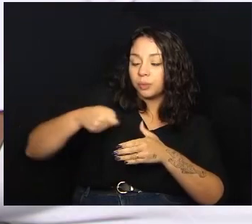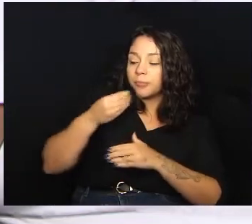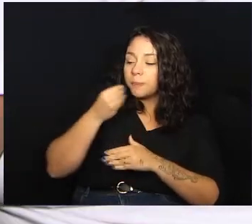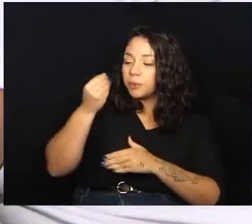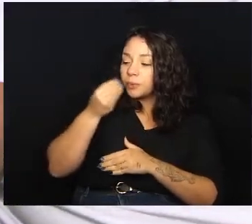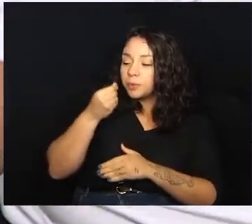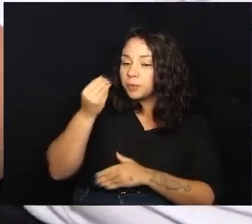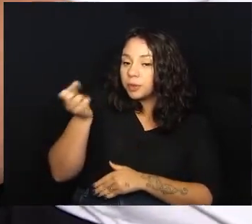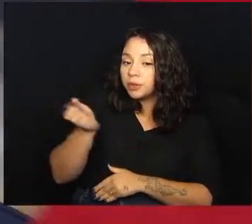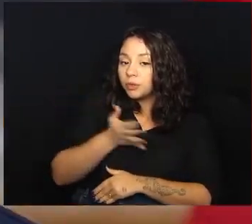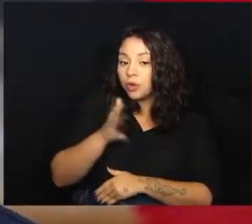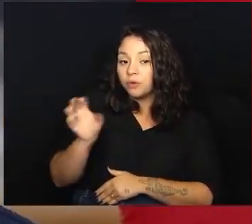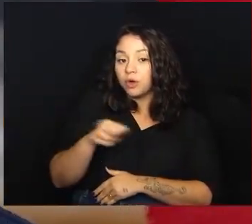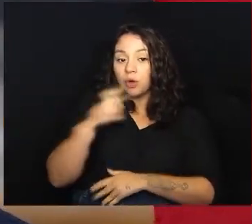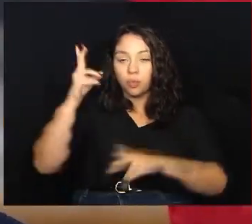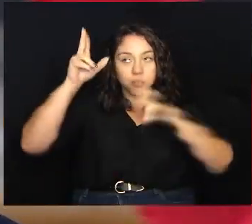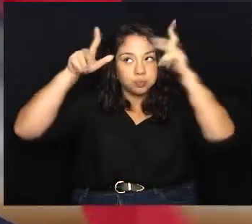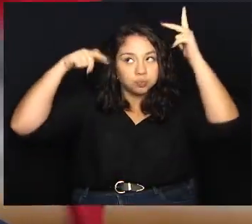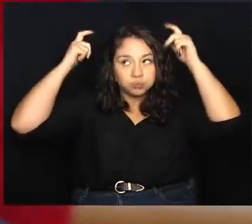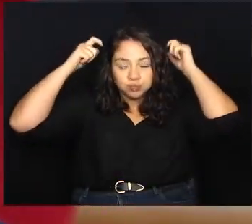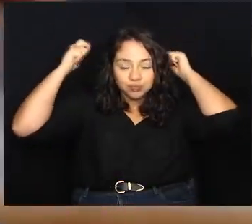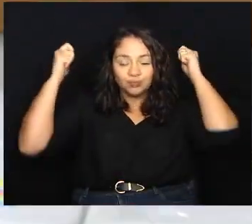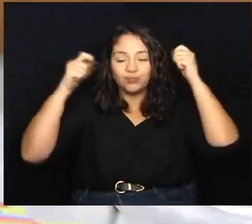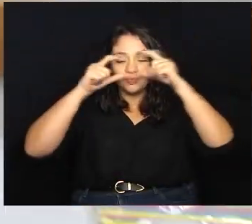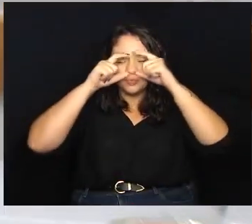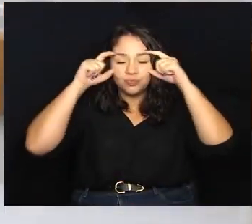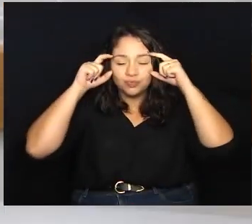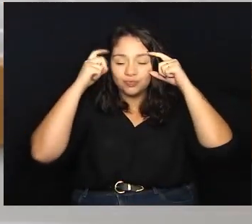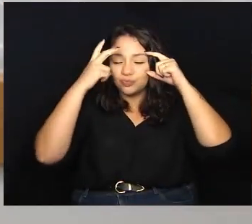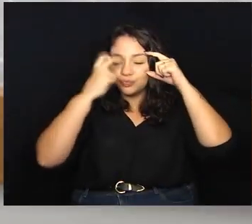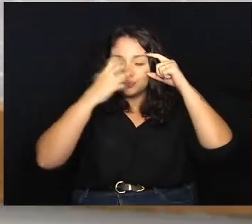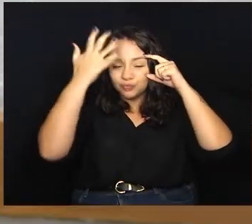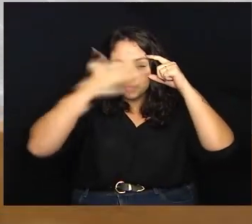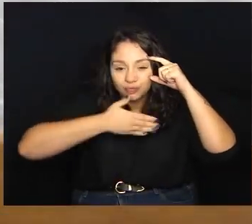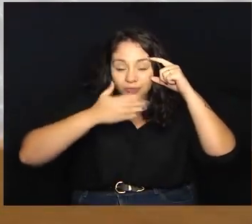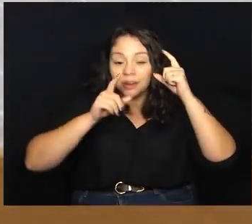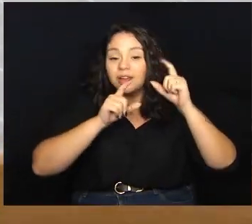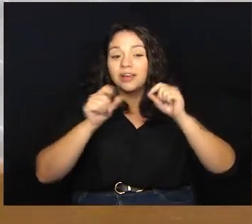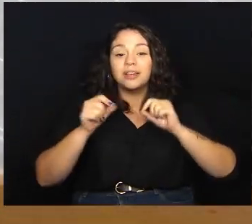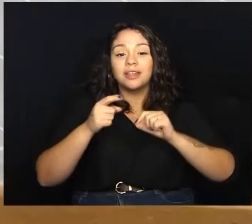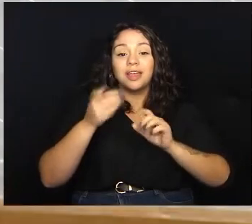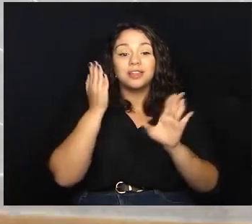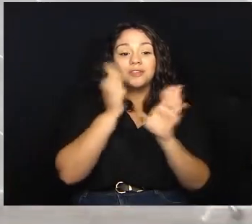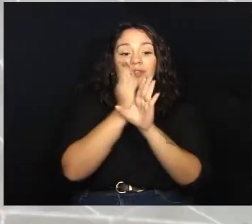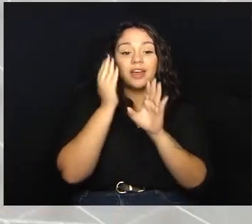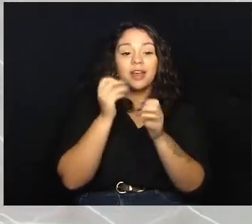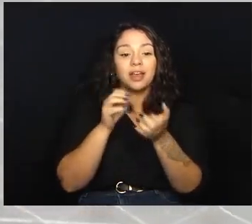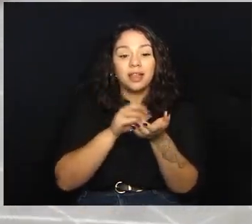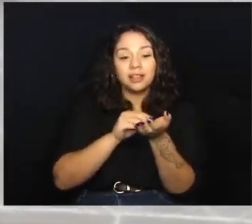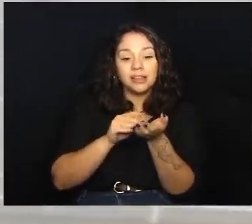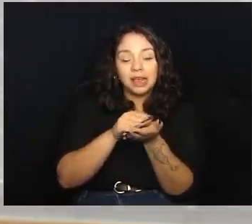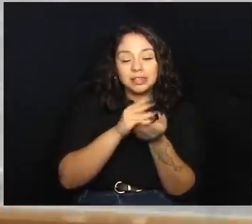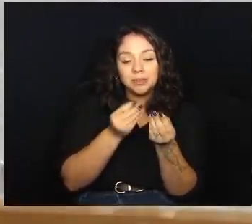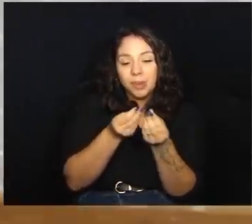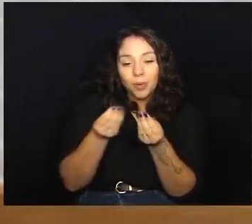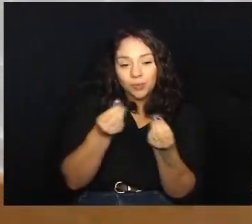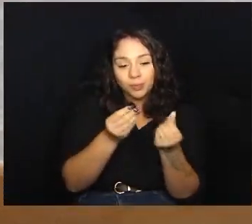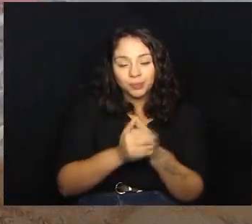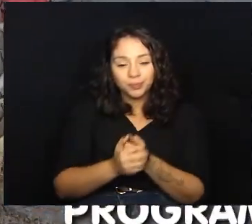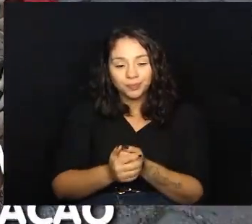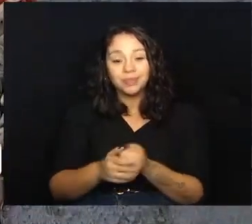experimentar sabores novos ou coloque uma venda e diga para tentar adivinhar o que irá colocar nas